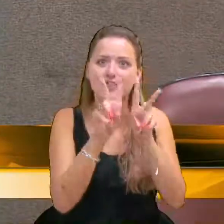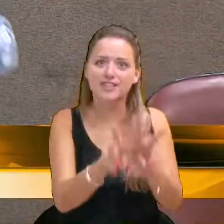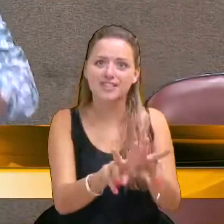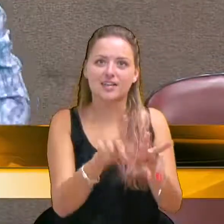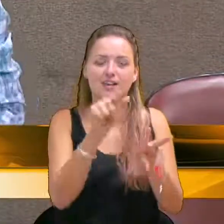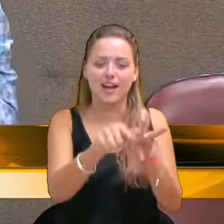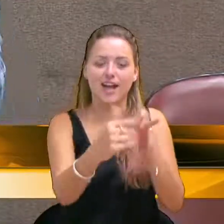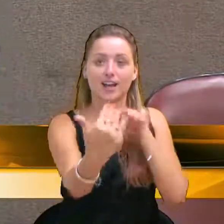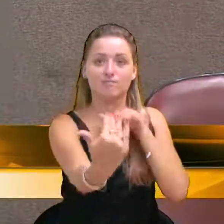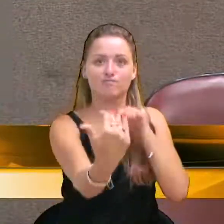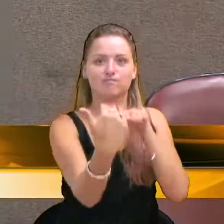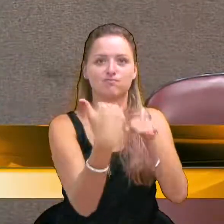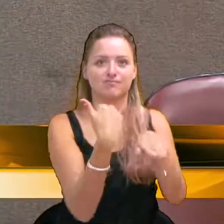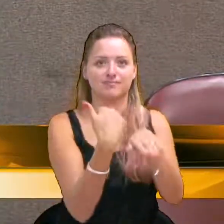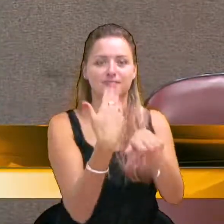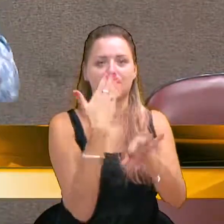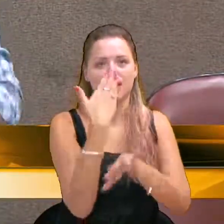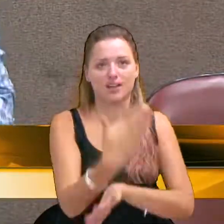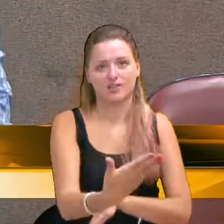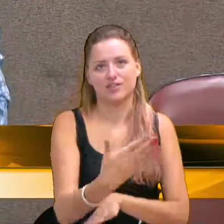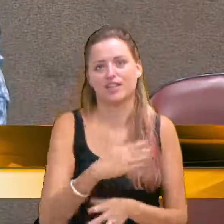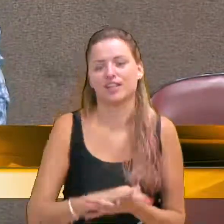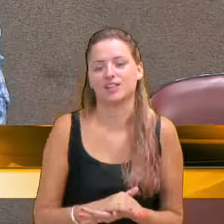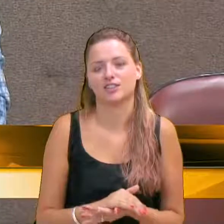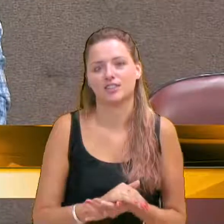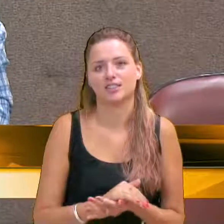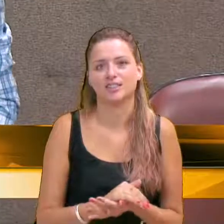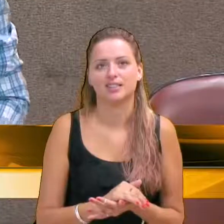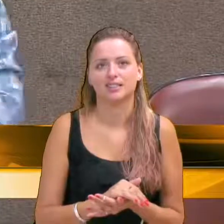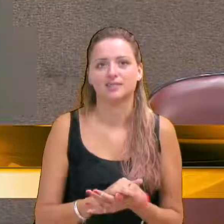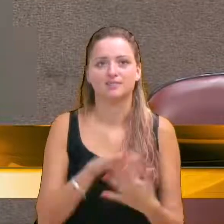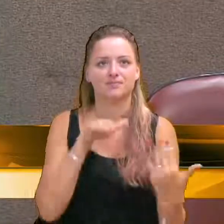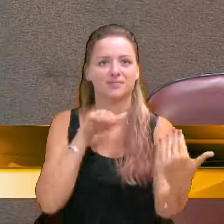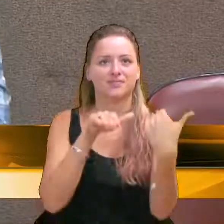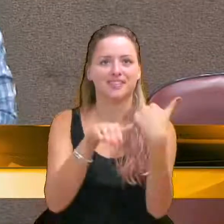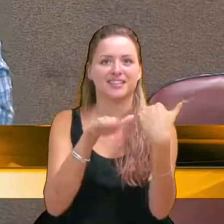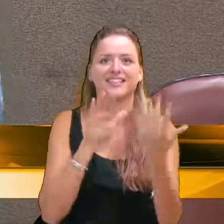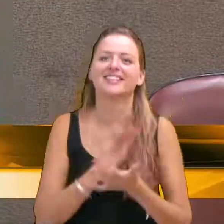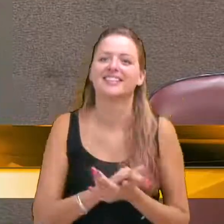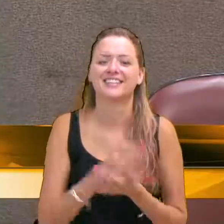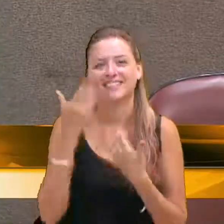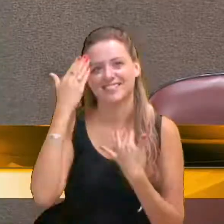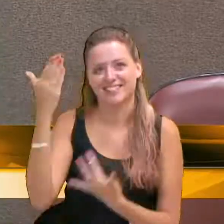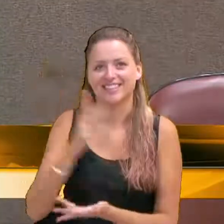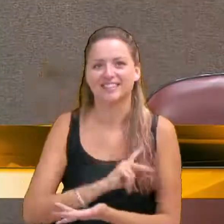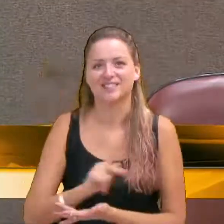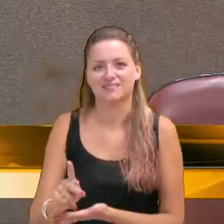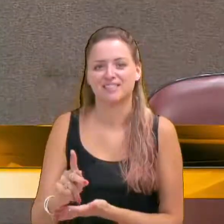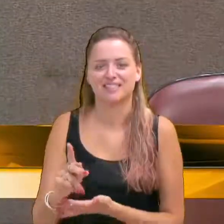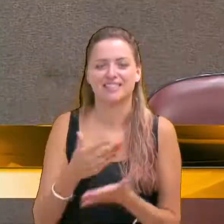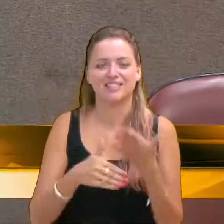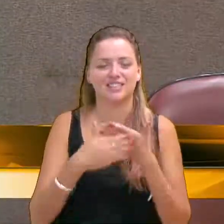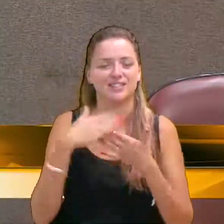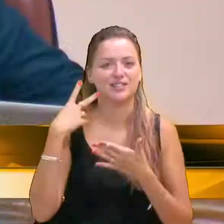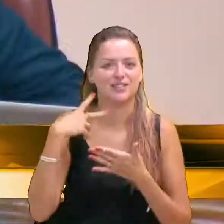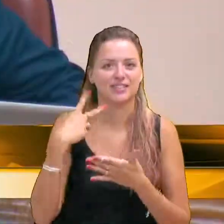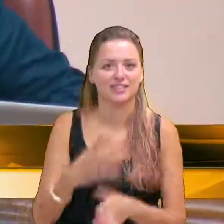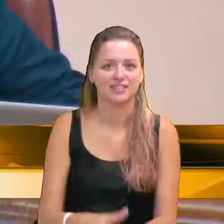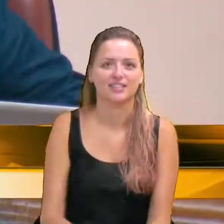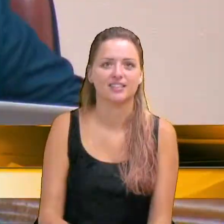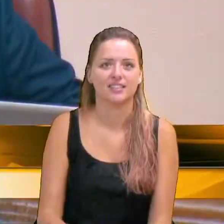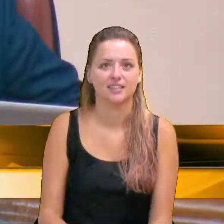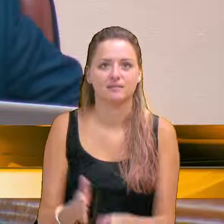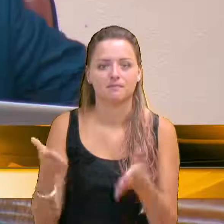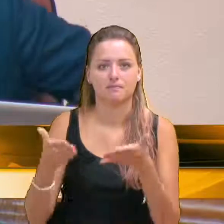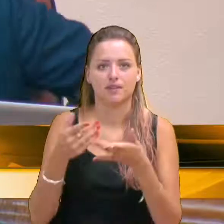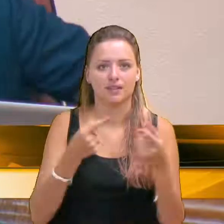na profundidade da vinda de um automóvel em sentido contrário. Obrigado, senhor presidente. Obrigado, senhoras e senhores vereadores.